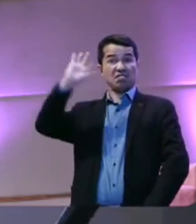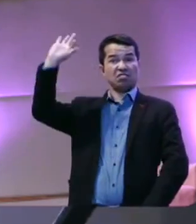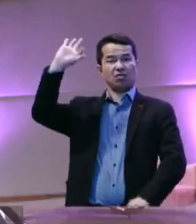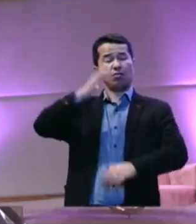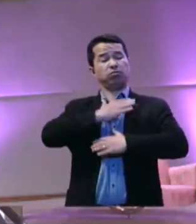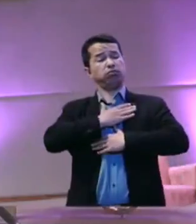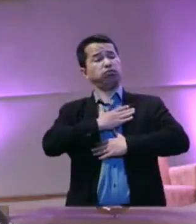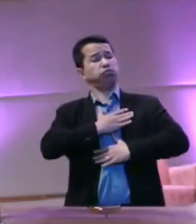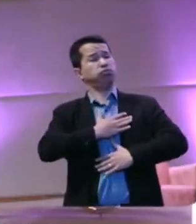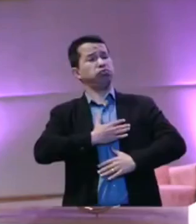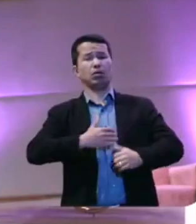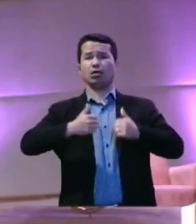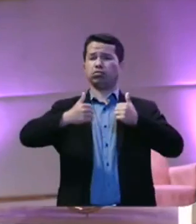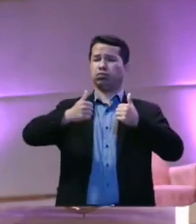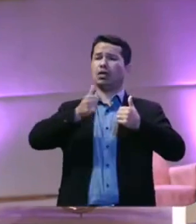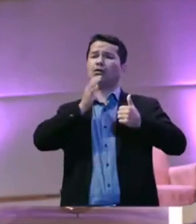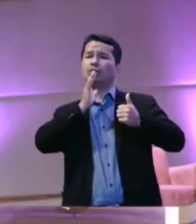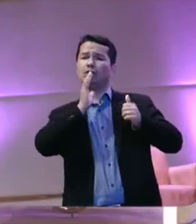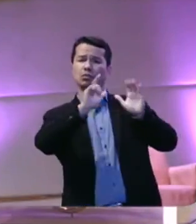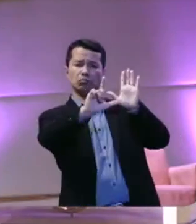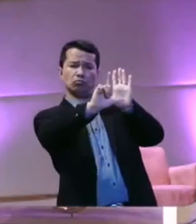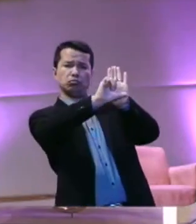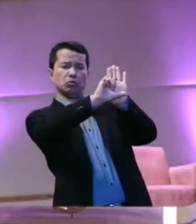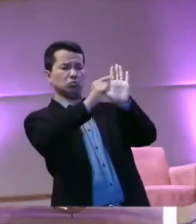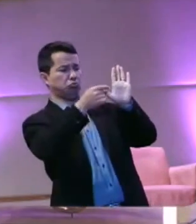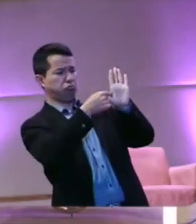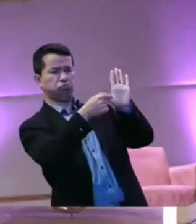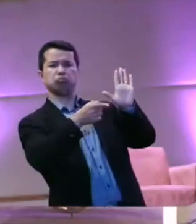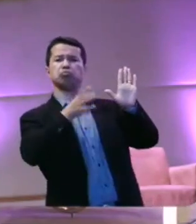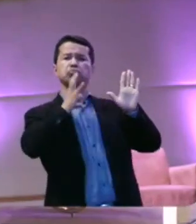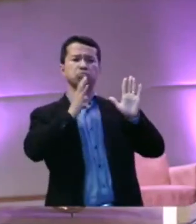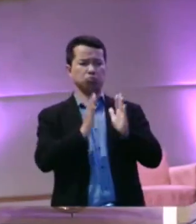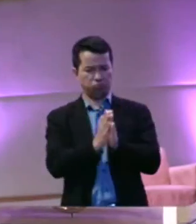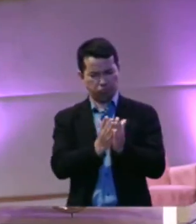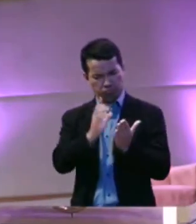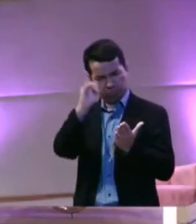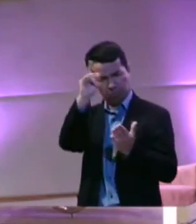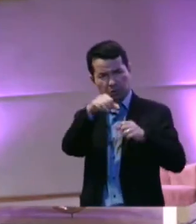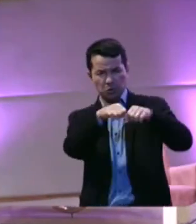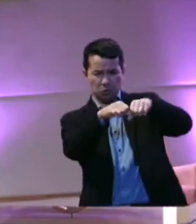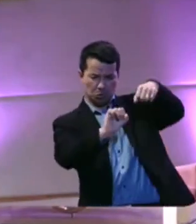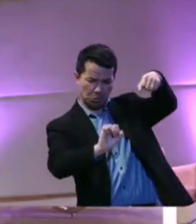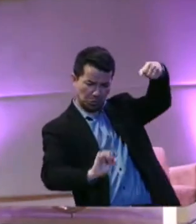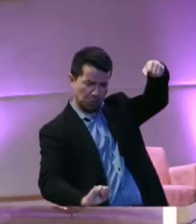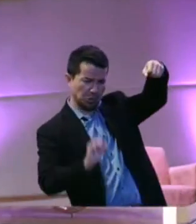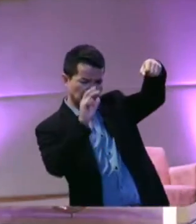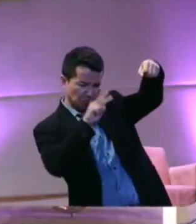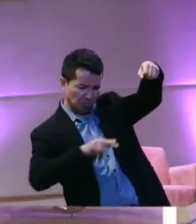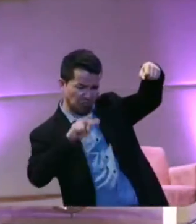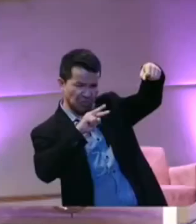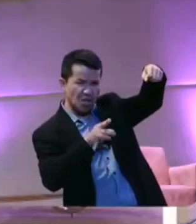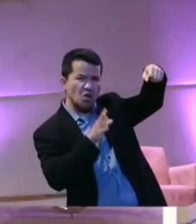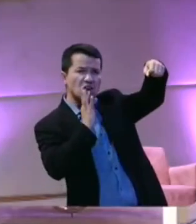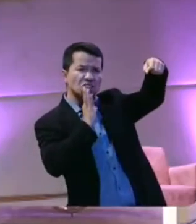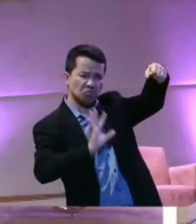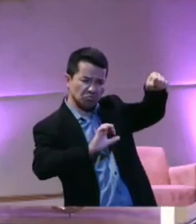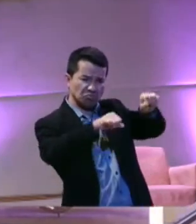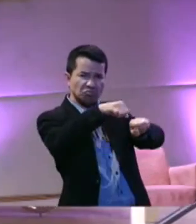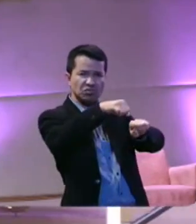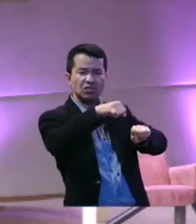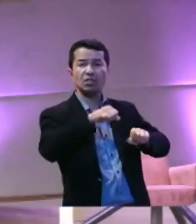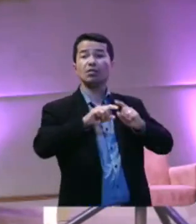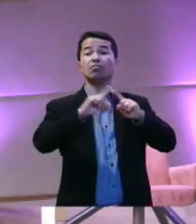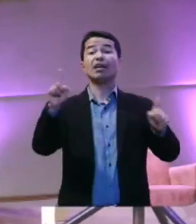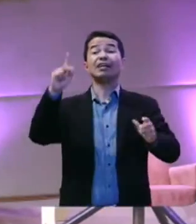acordo correto, da lei, da palavra, daquilo que eles estudavam. E na verdade, eles